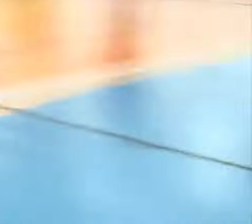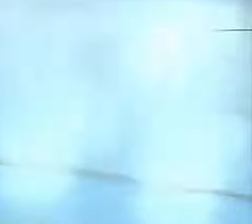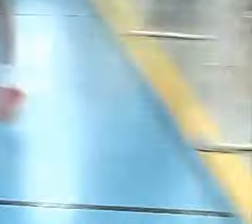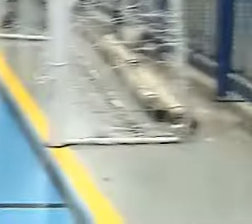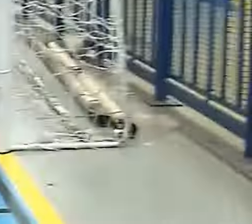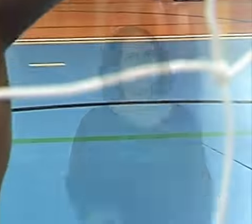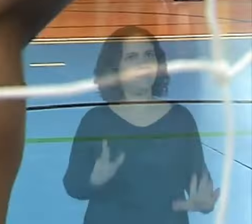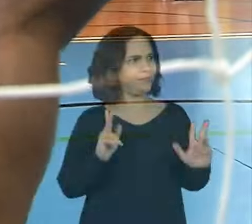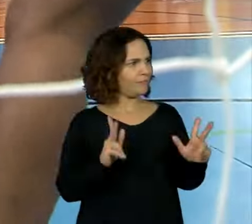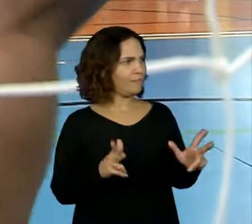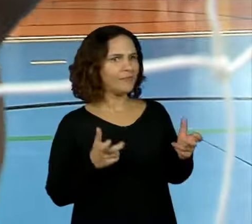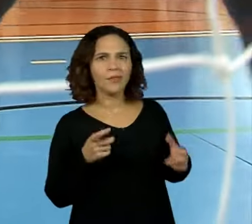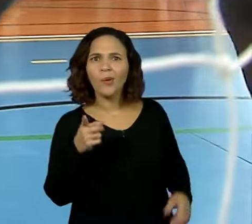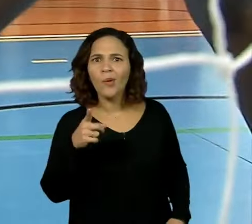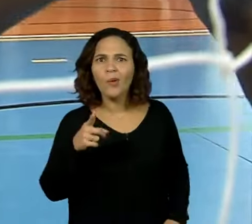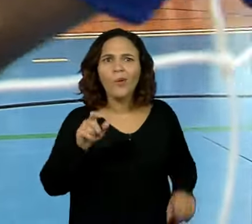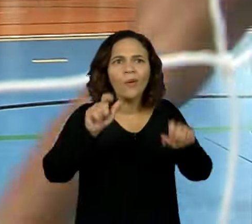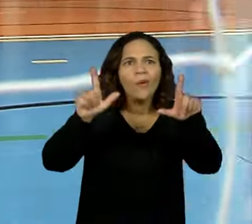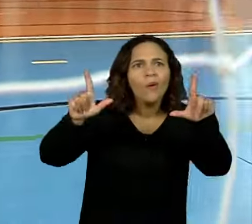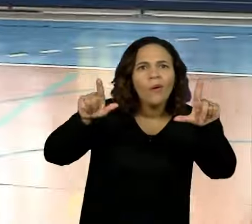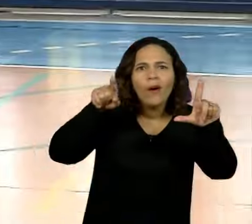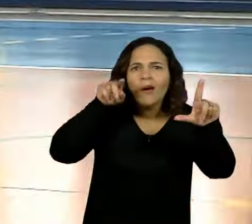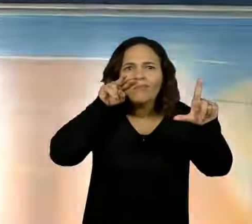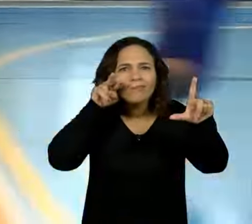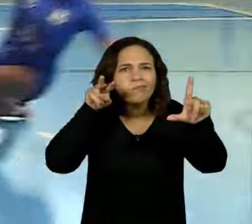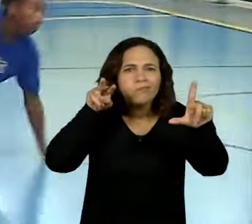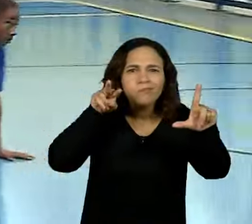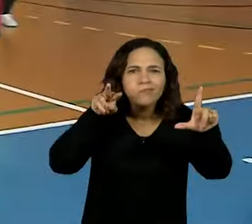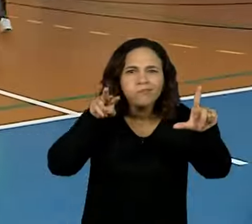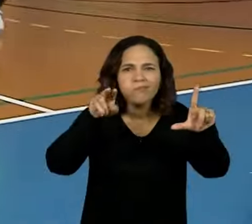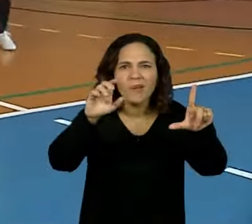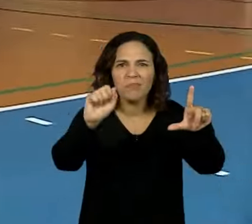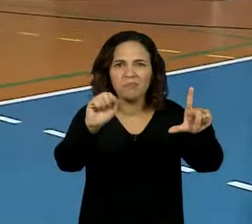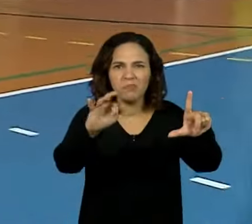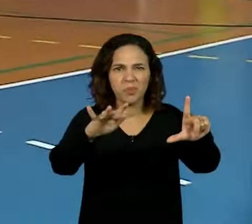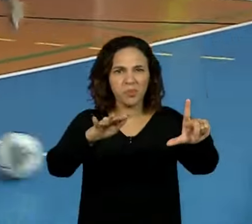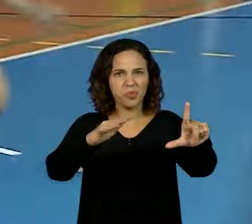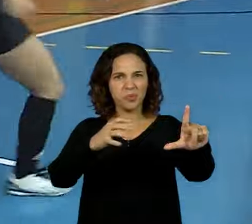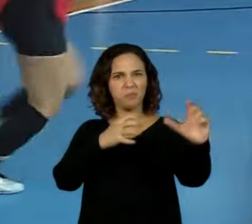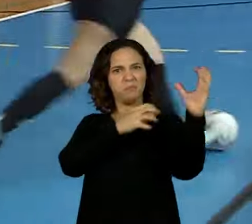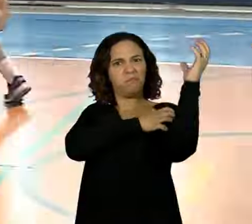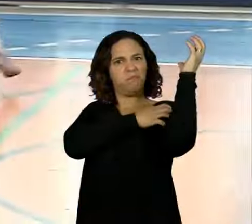Já deu para sentir o empoderamento delas? Aí do outro lado da telinha, né?